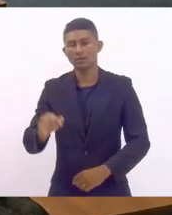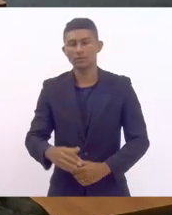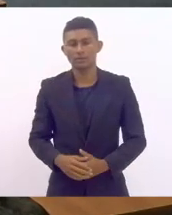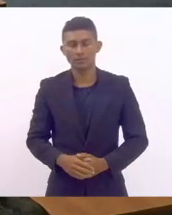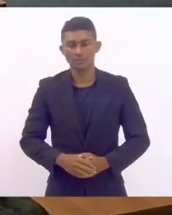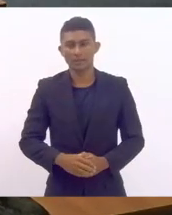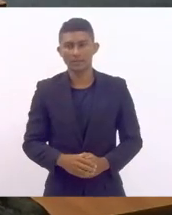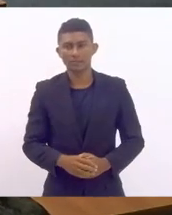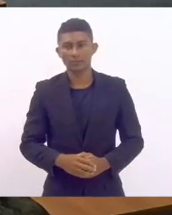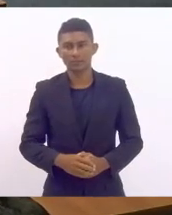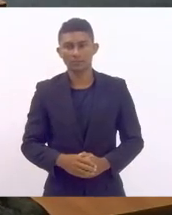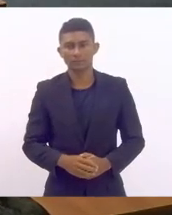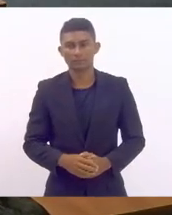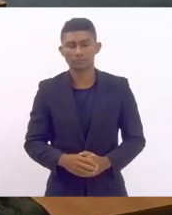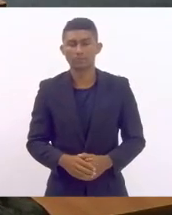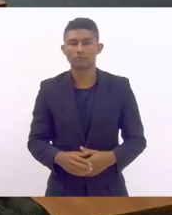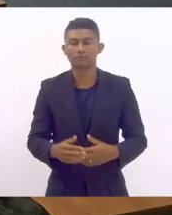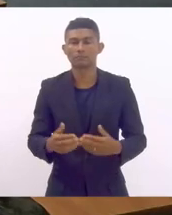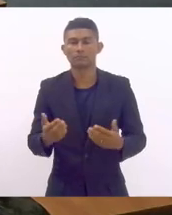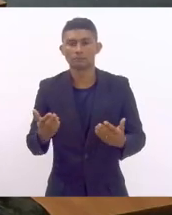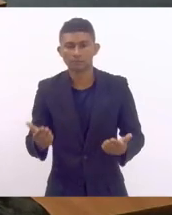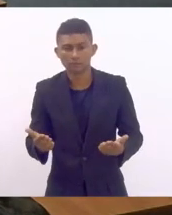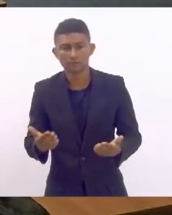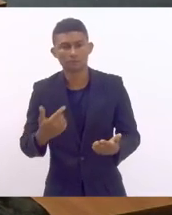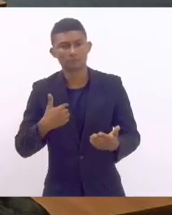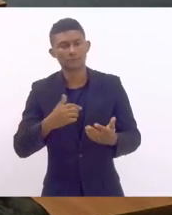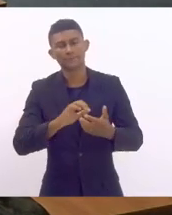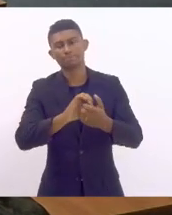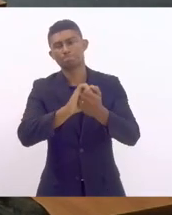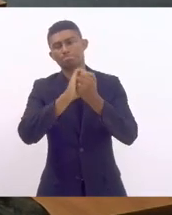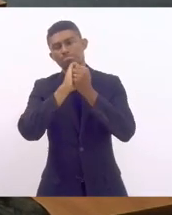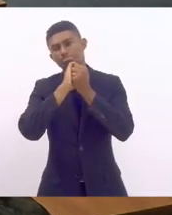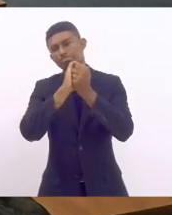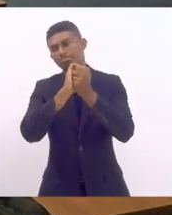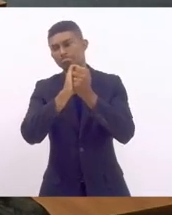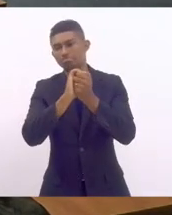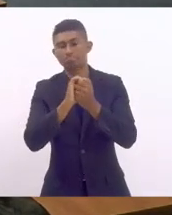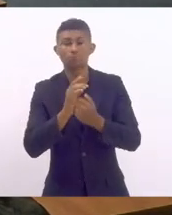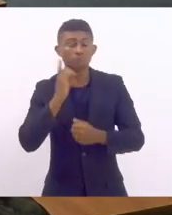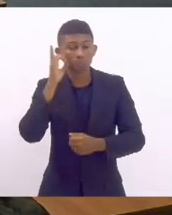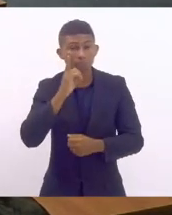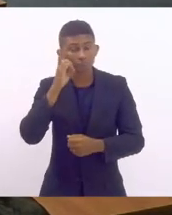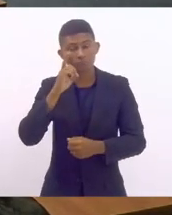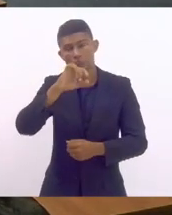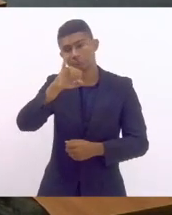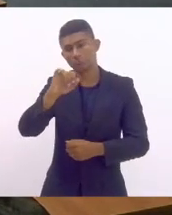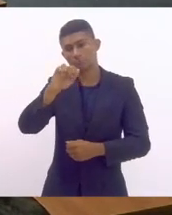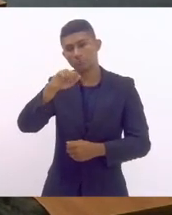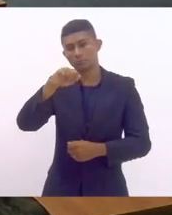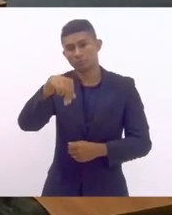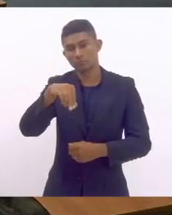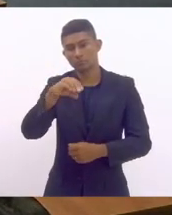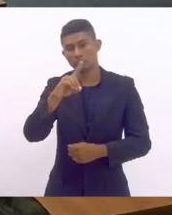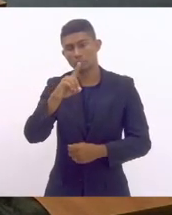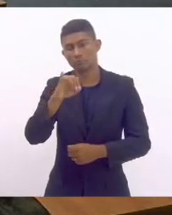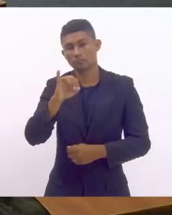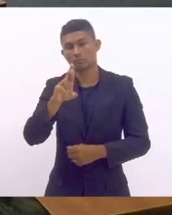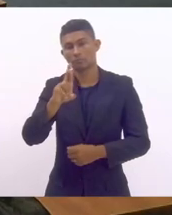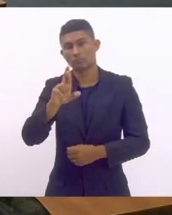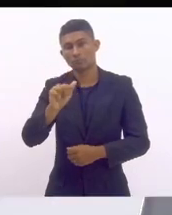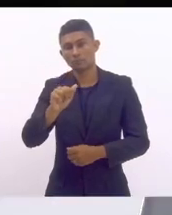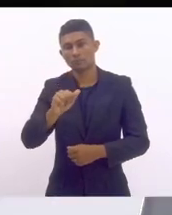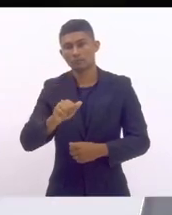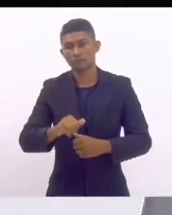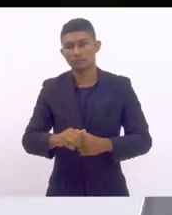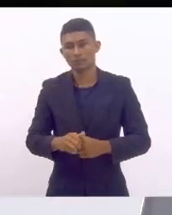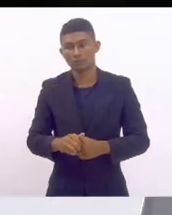bom dia presidente quero aqui cumprimentar o deputado Jandira feghali Também meus colegas aqui da mesa todos